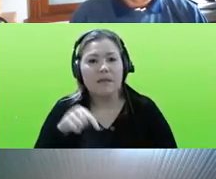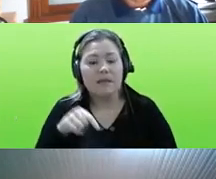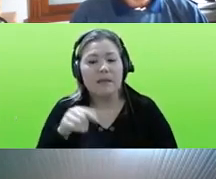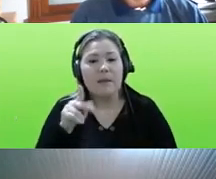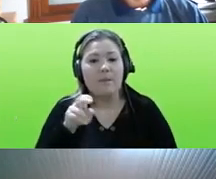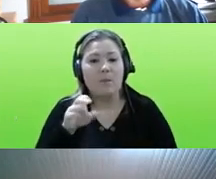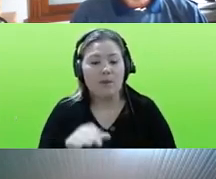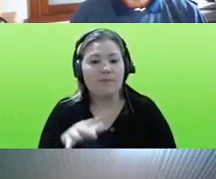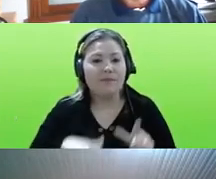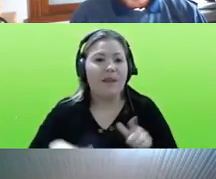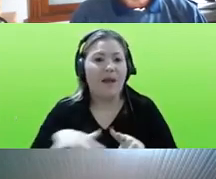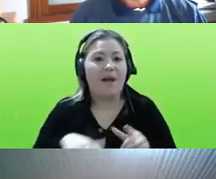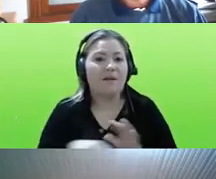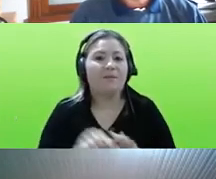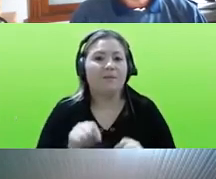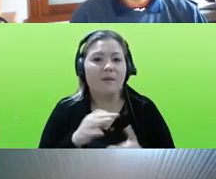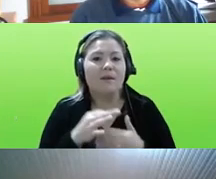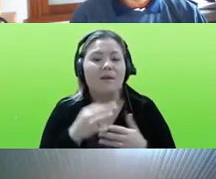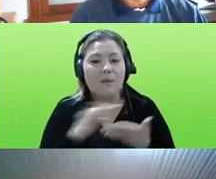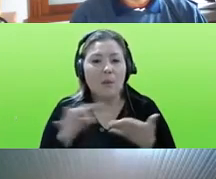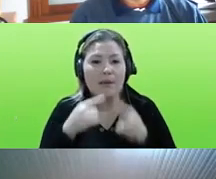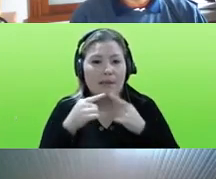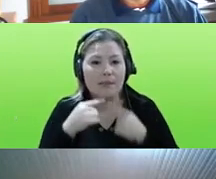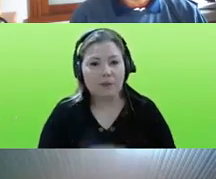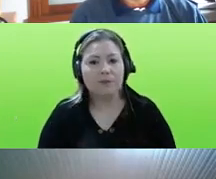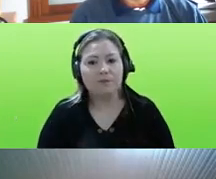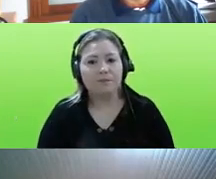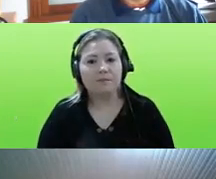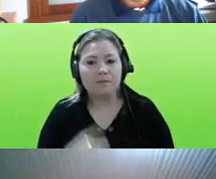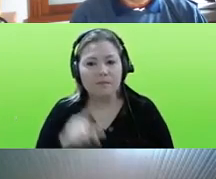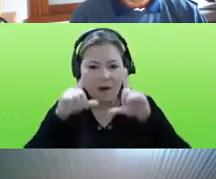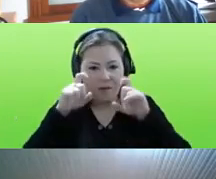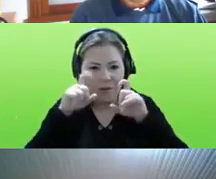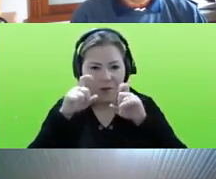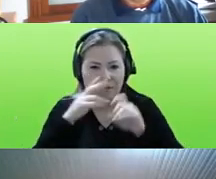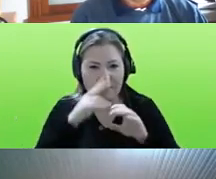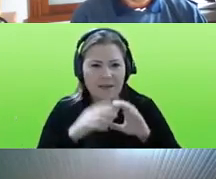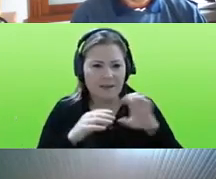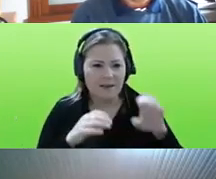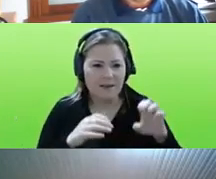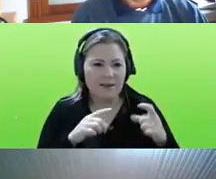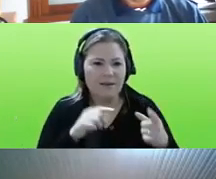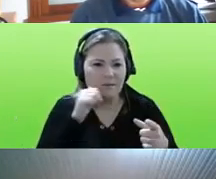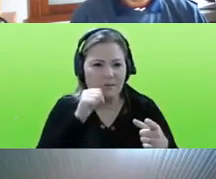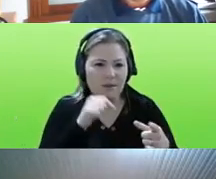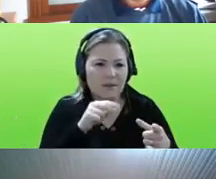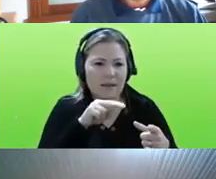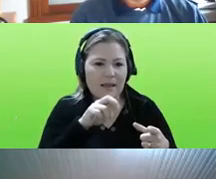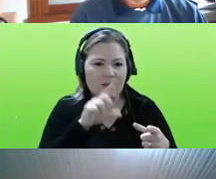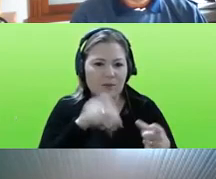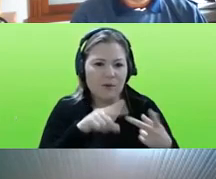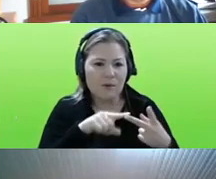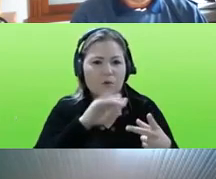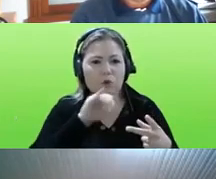na área de teoria crítica. Então, aqui nas fotos, aqui da esquerda para a direita, Nancy Fraser, Judith